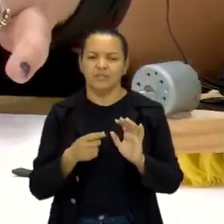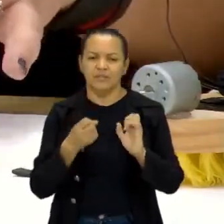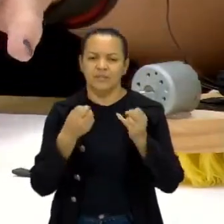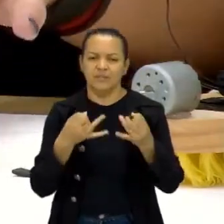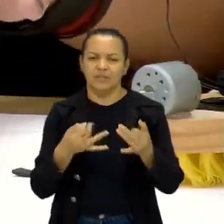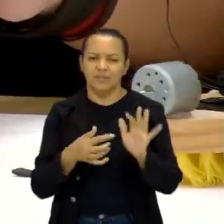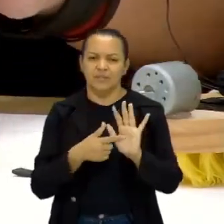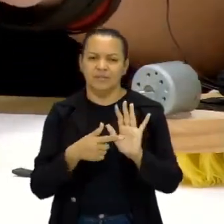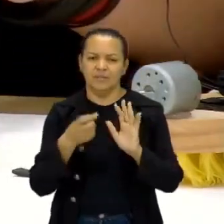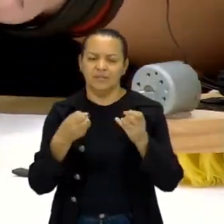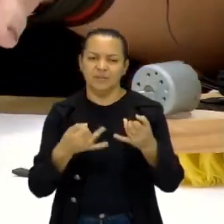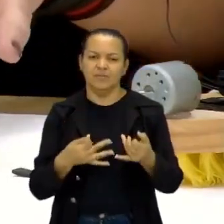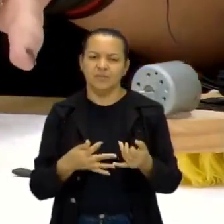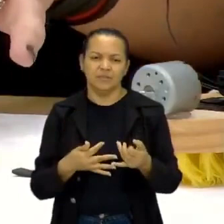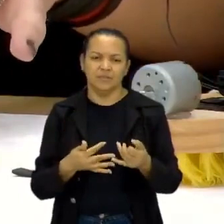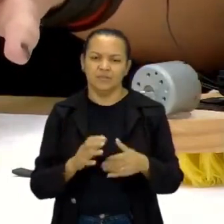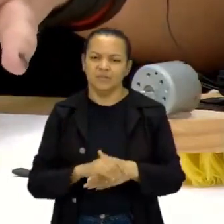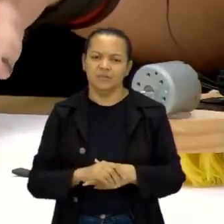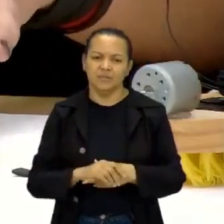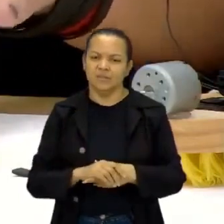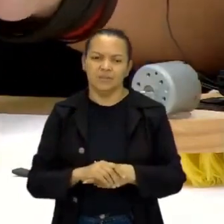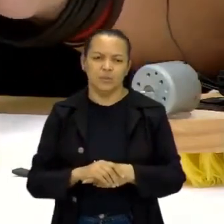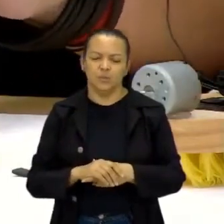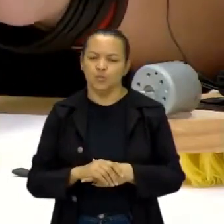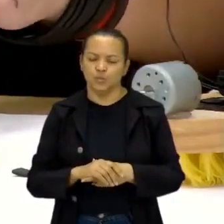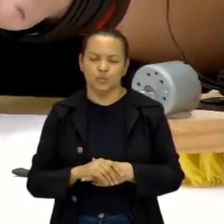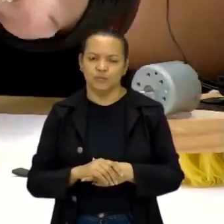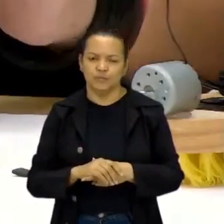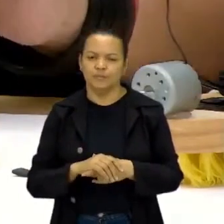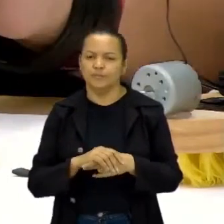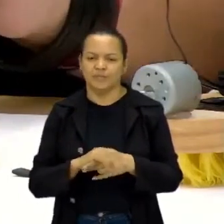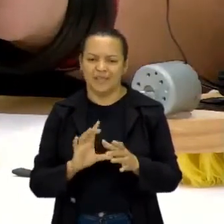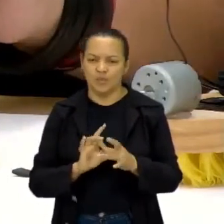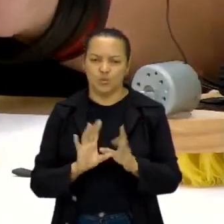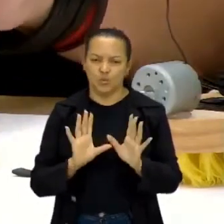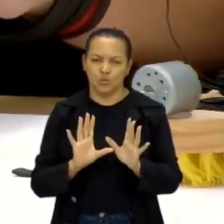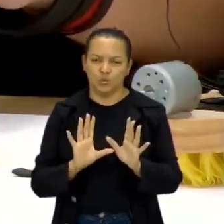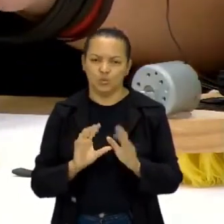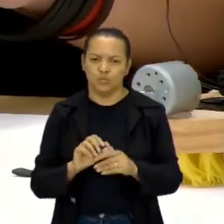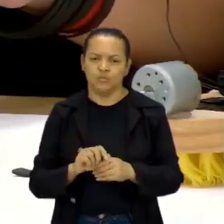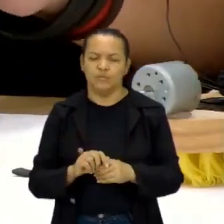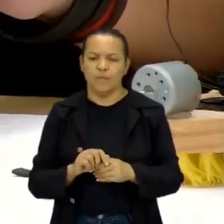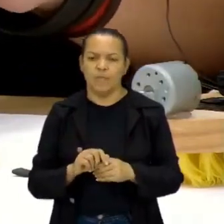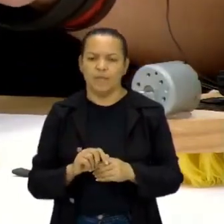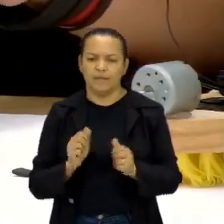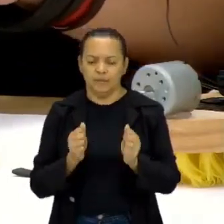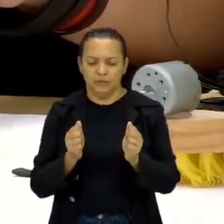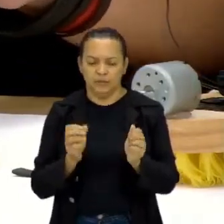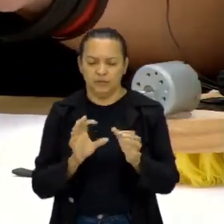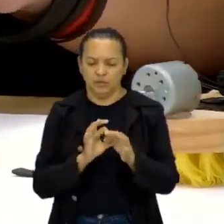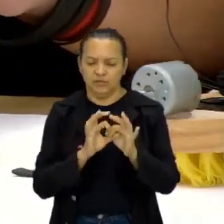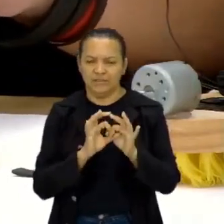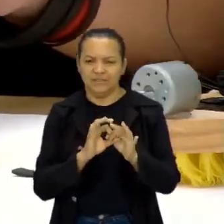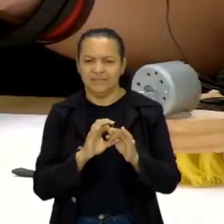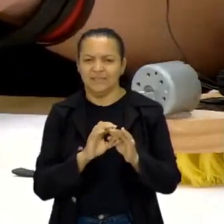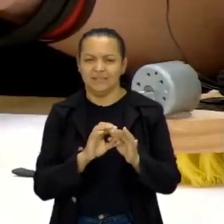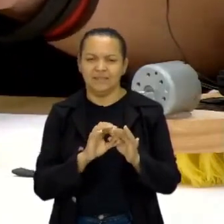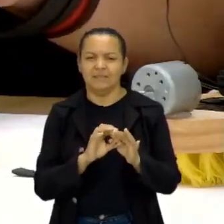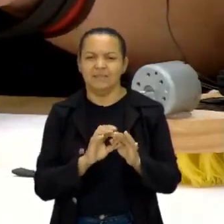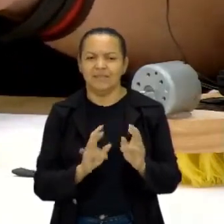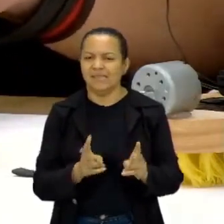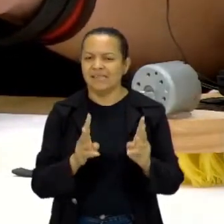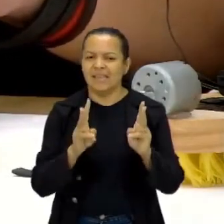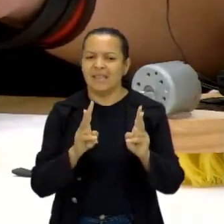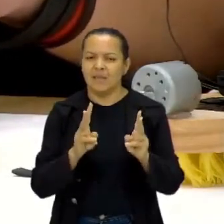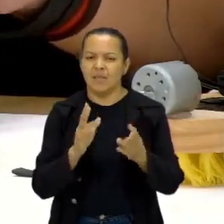vocês, eu não liguei o plug na bateria. Ele tá solto, tá? Então, tenham essa mania na vida de vocês. Às